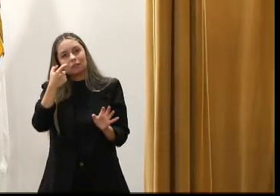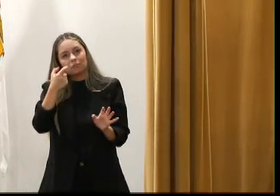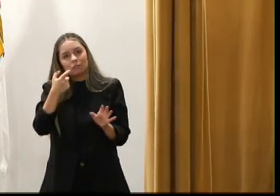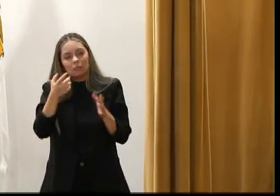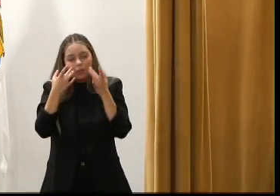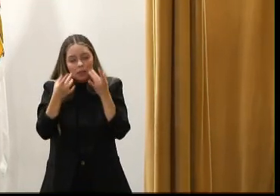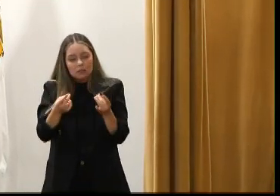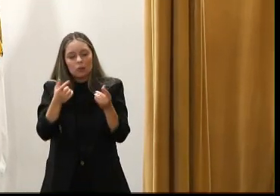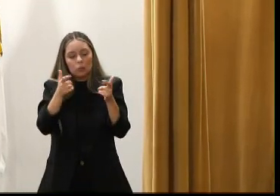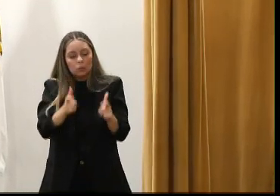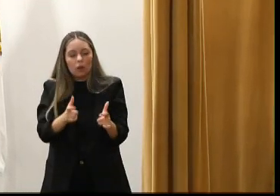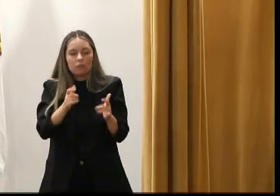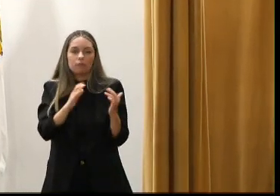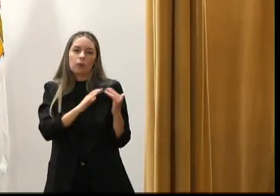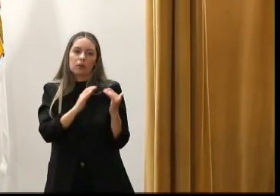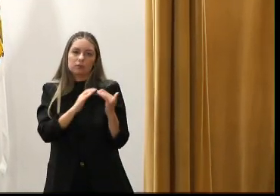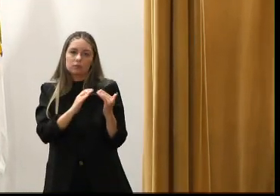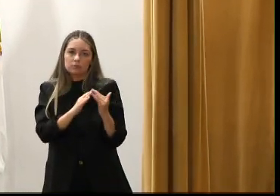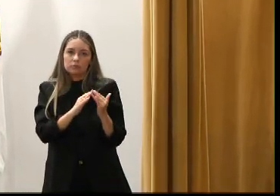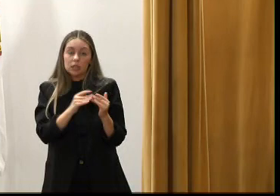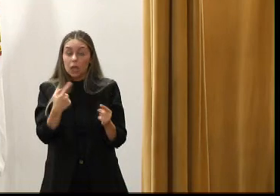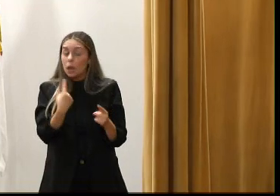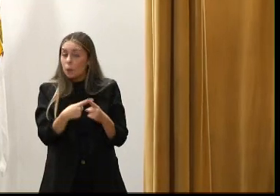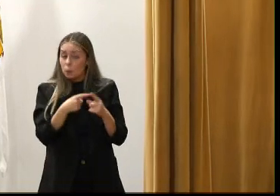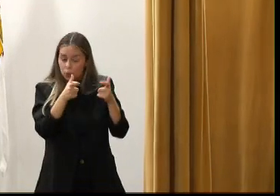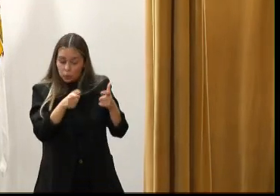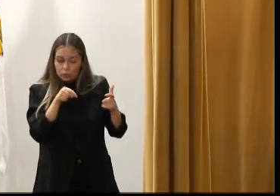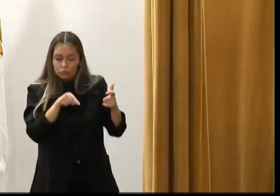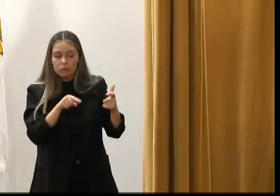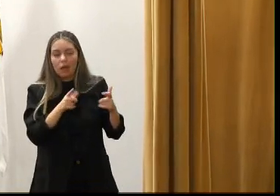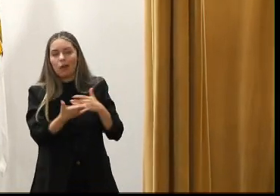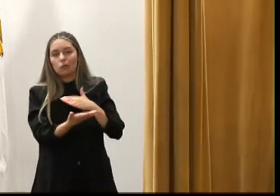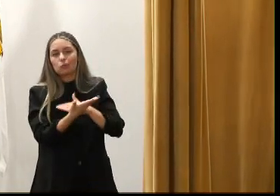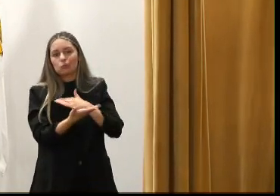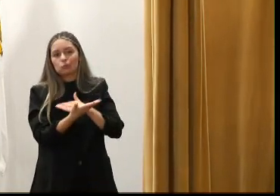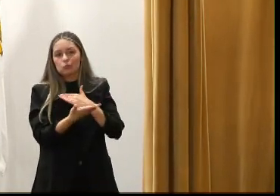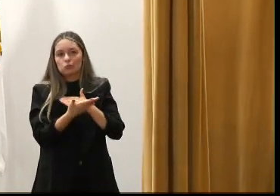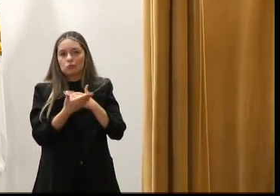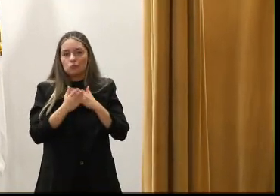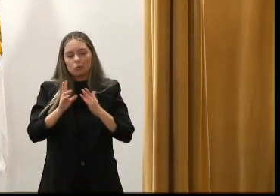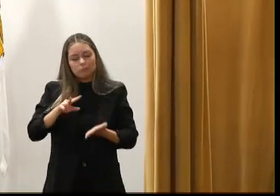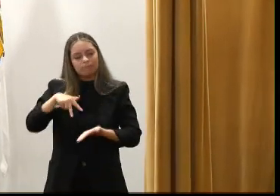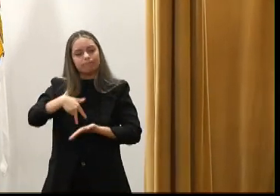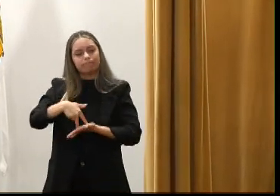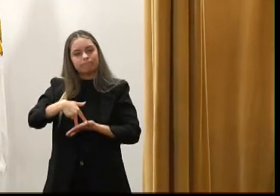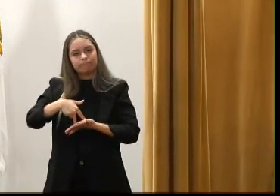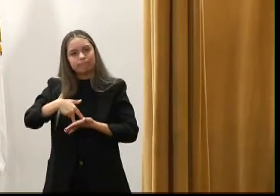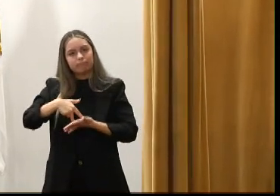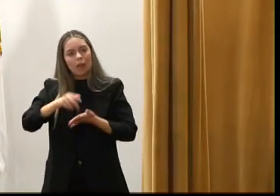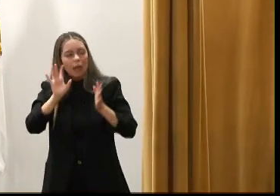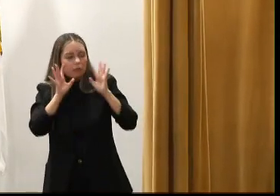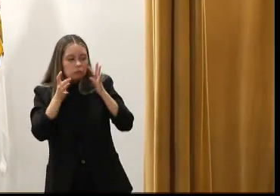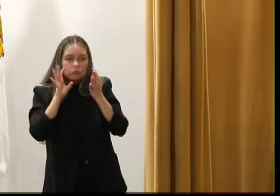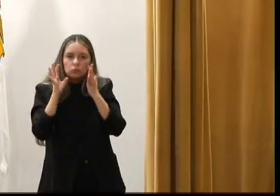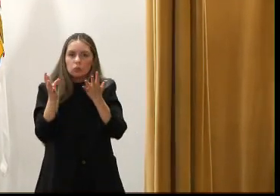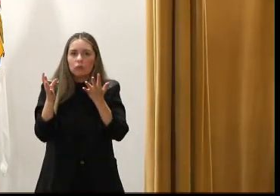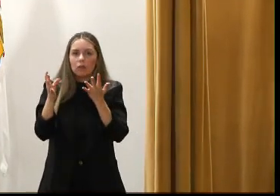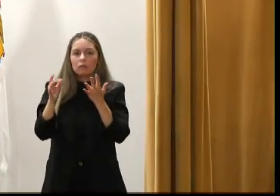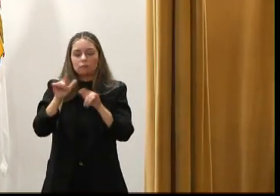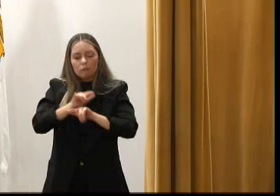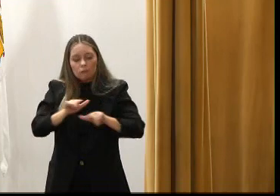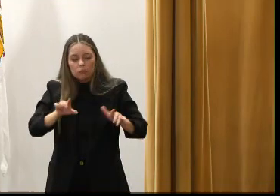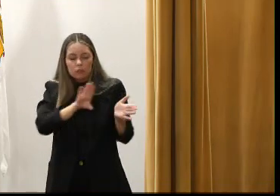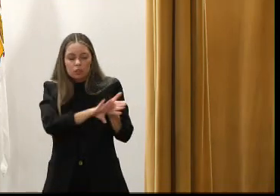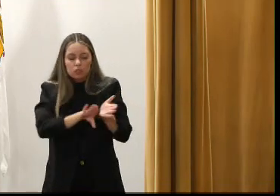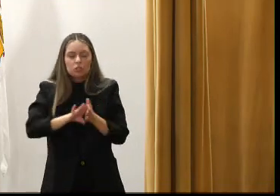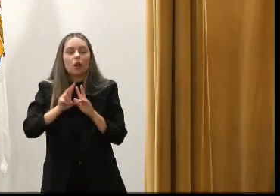do lugar em que habitamos, porque é o lugar que vai nos ajudar a enfrentar, a mitigar, né, com as